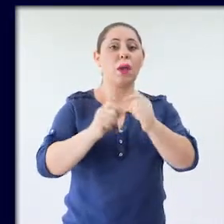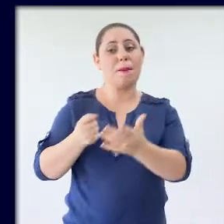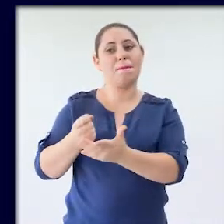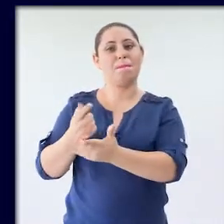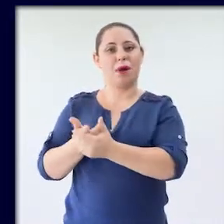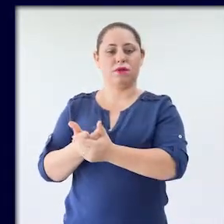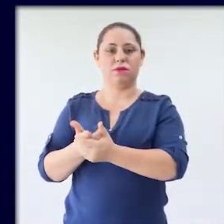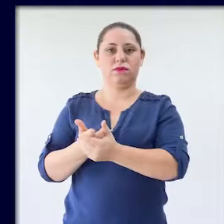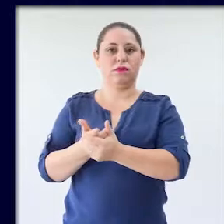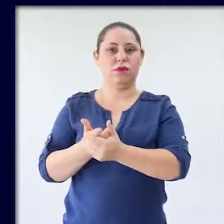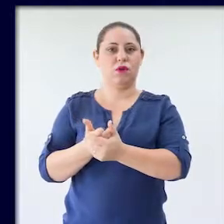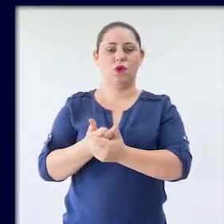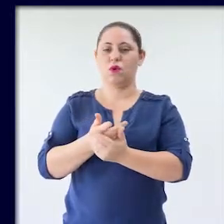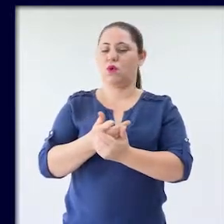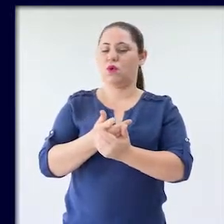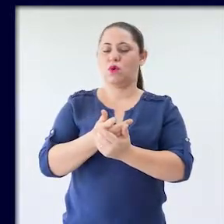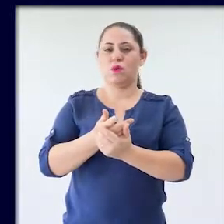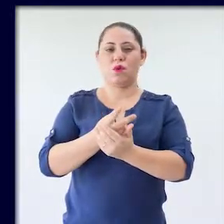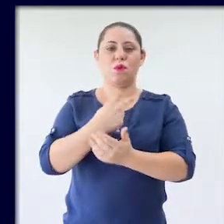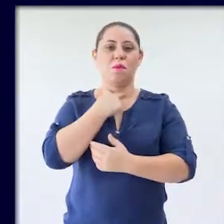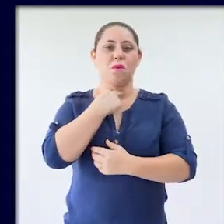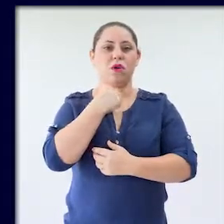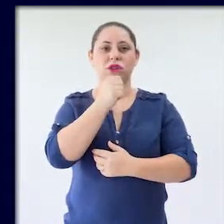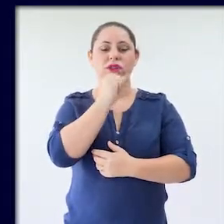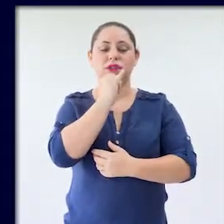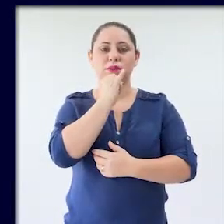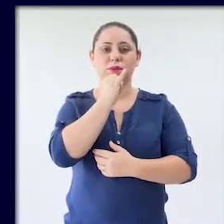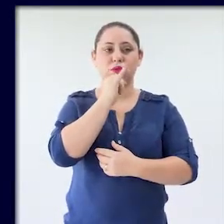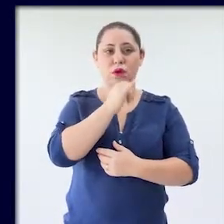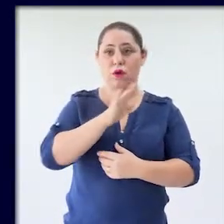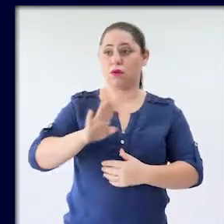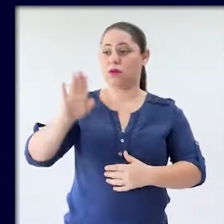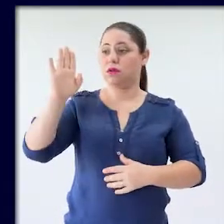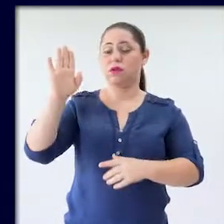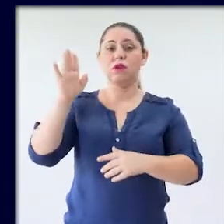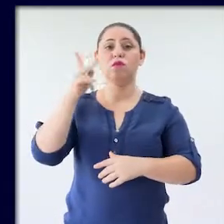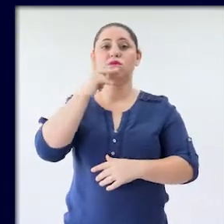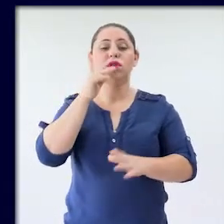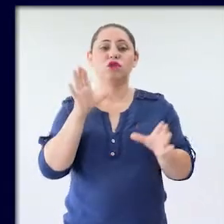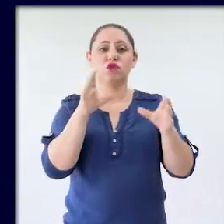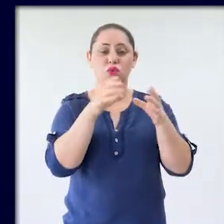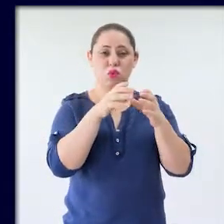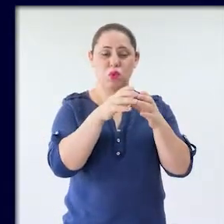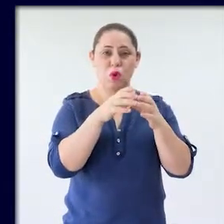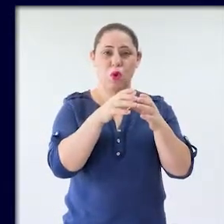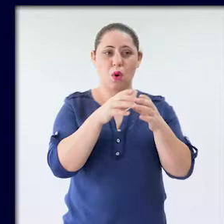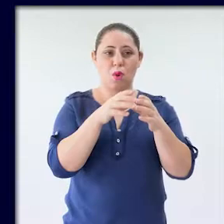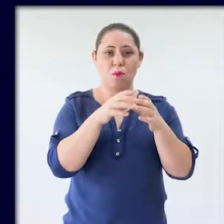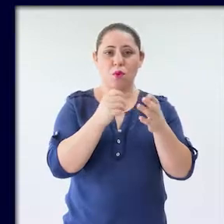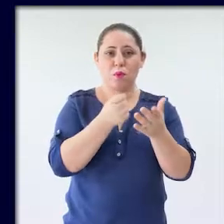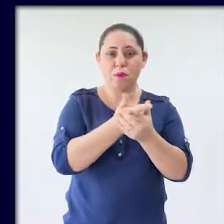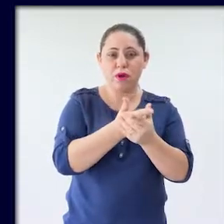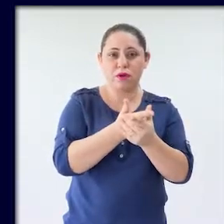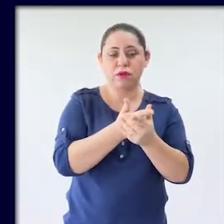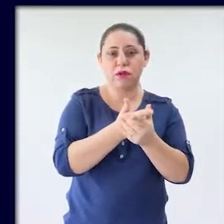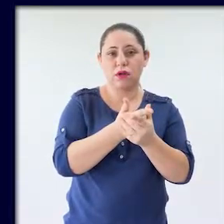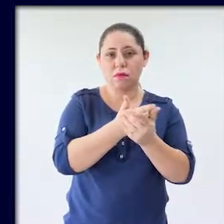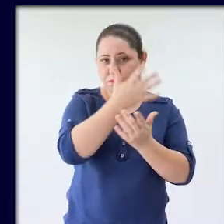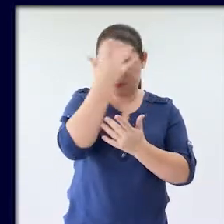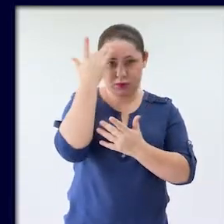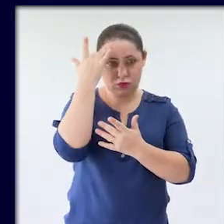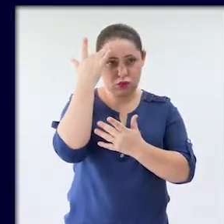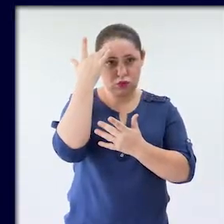restar dúvida que se trata de propaganda política contratada pelo candidato, partido ou coligação. Nessa